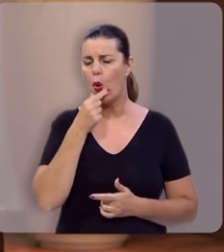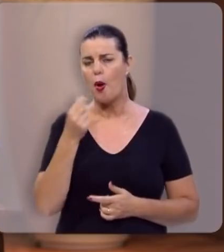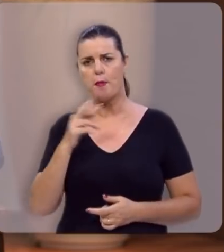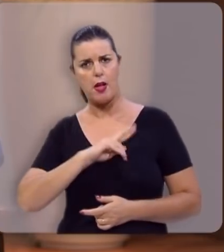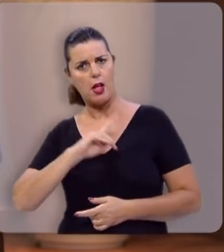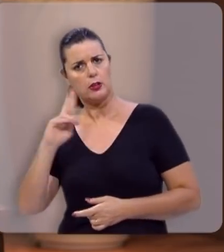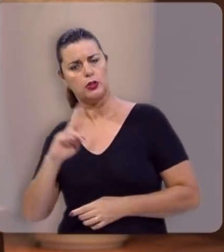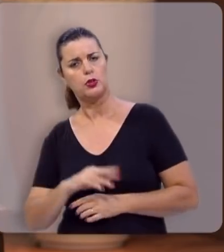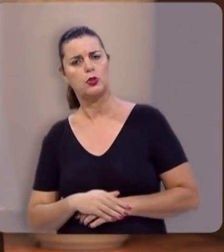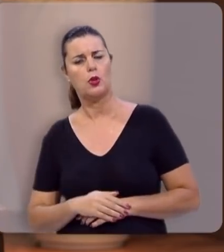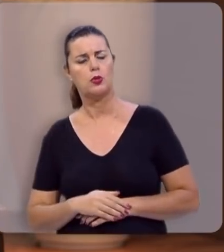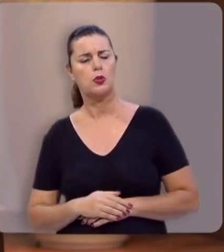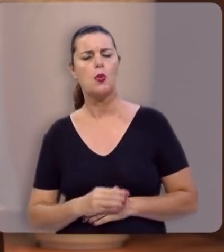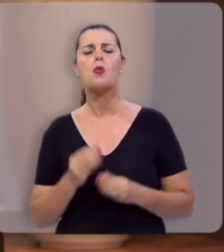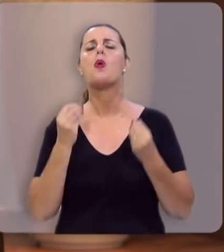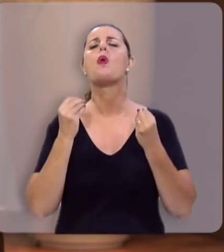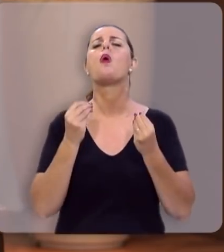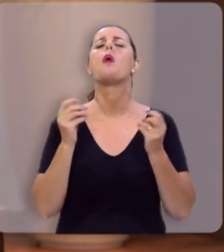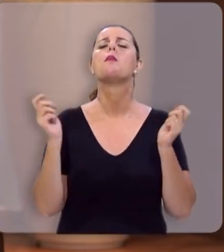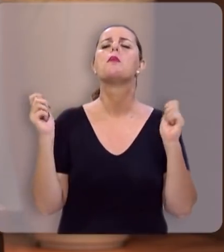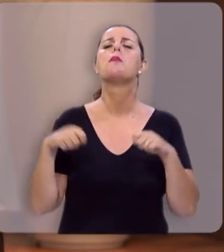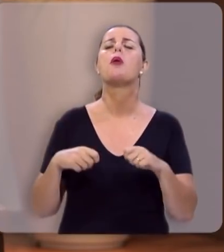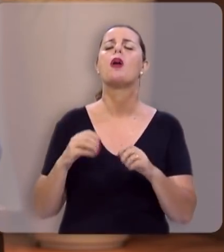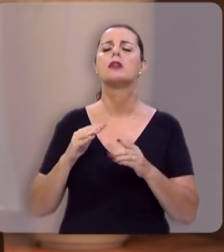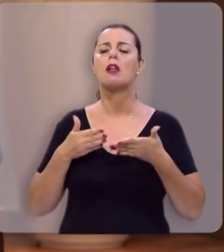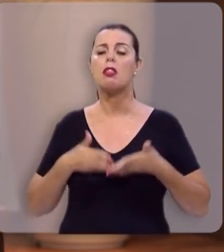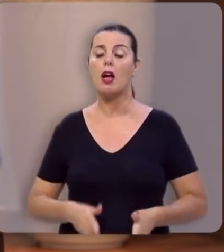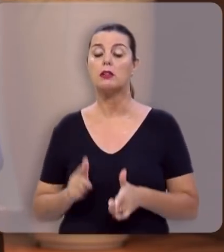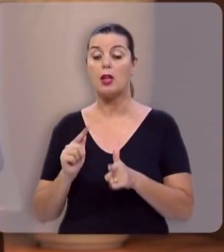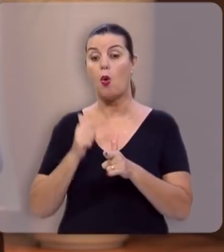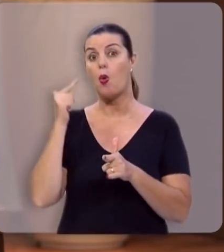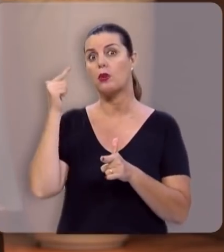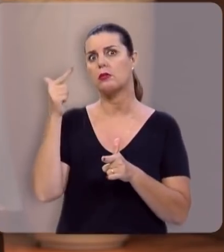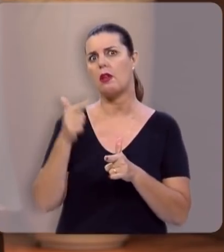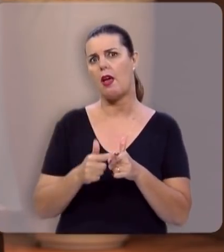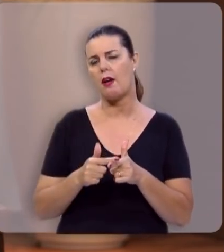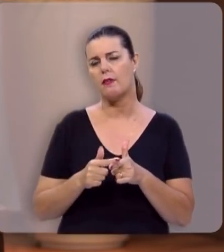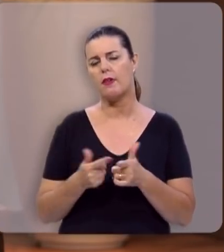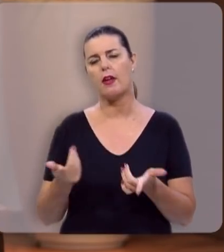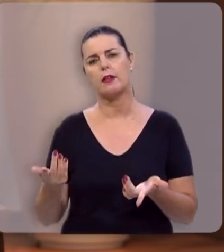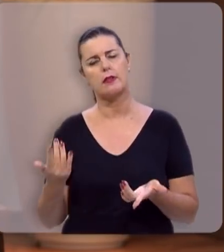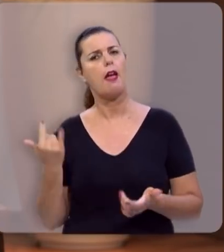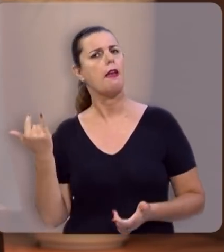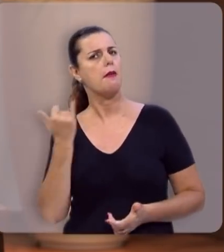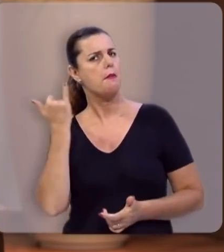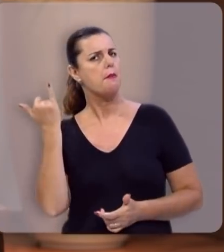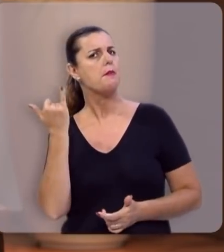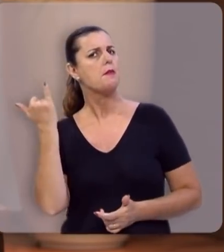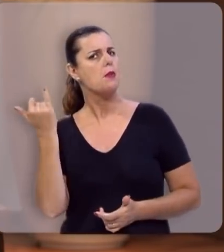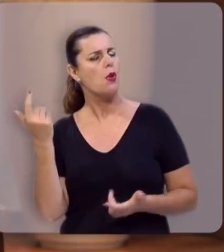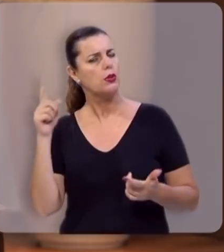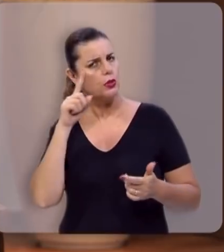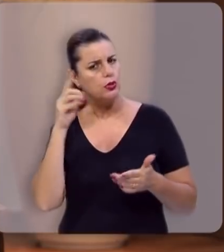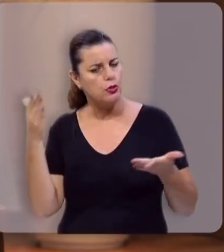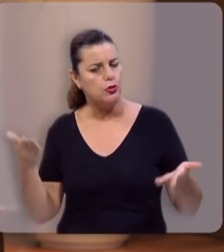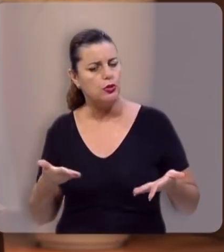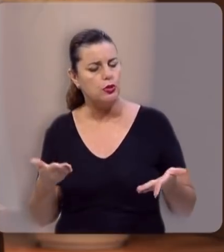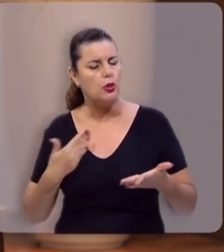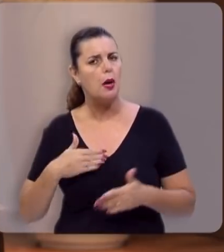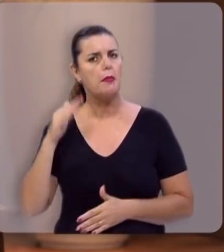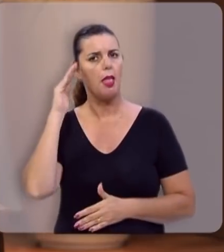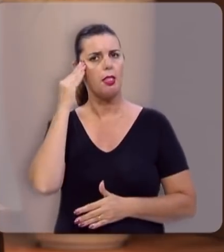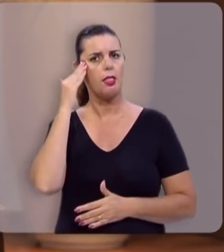um religioso, como é possível nascer de novo, ela é fundamental nos dias de hoje